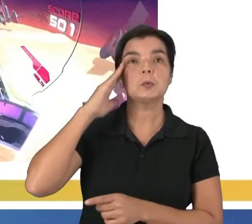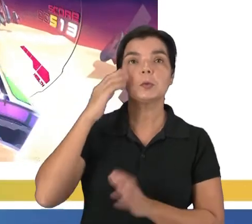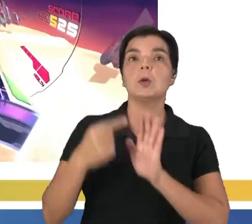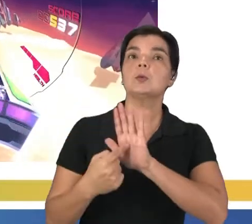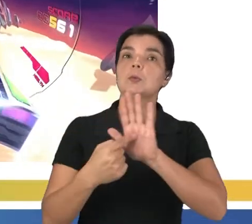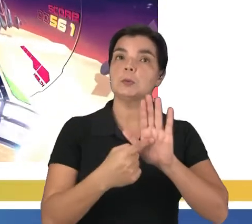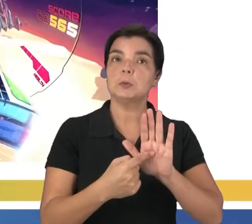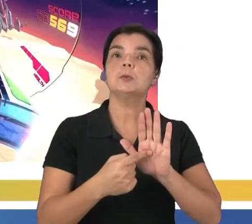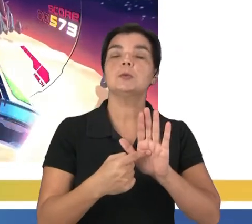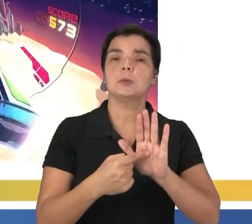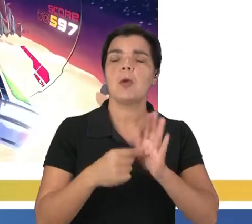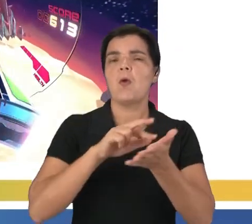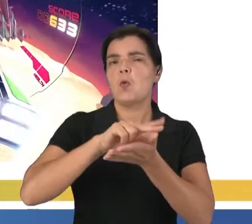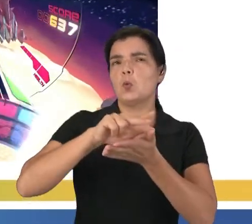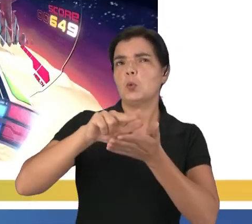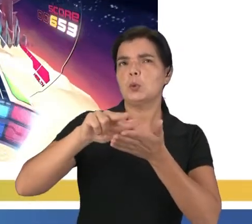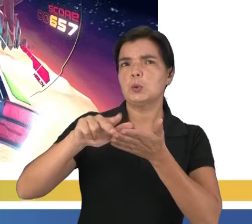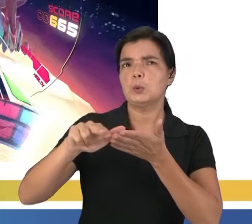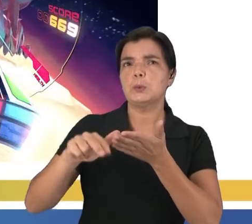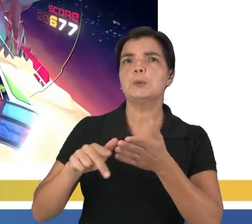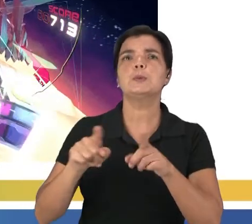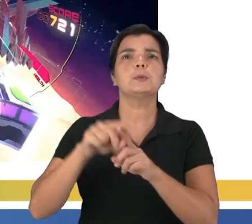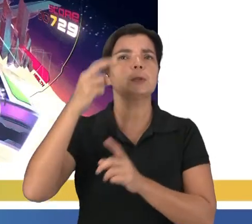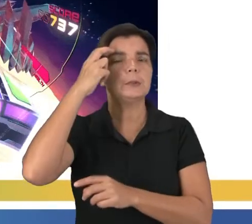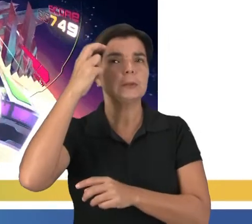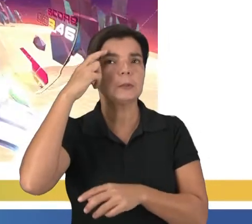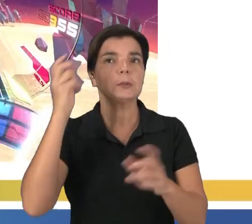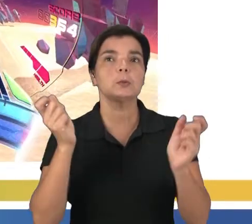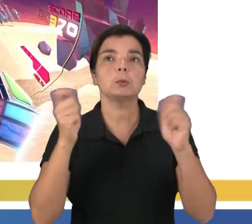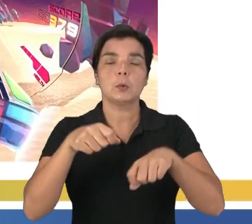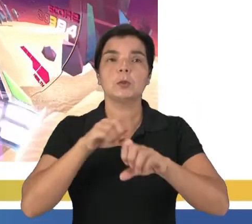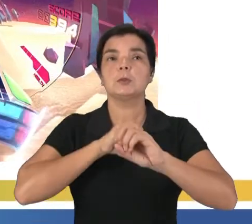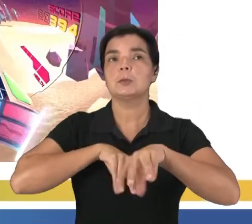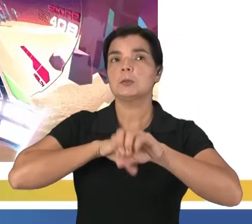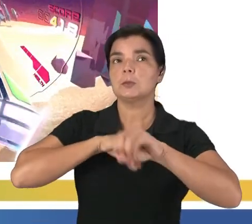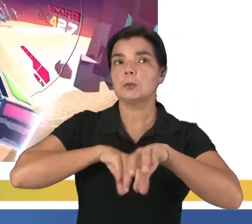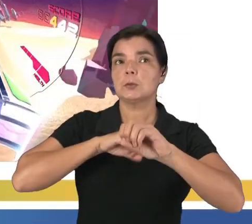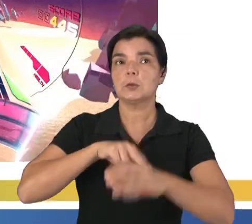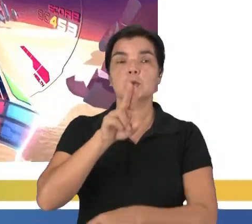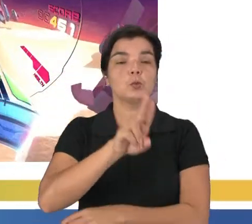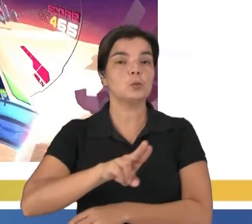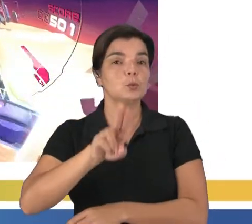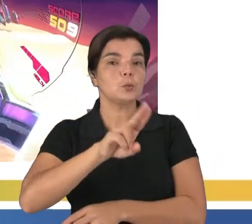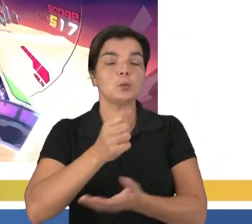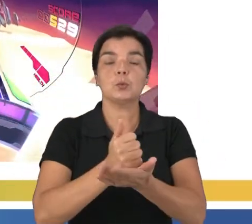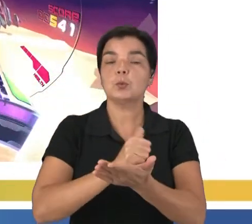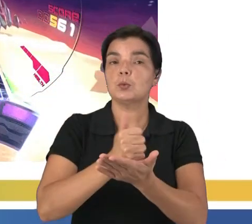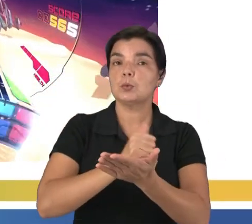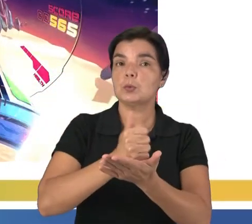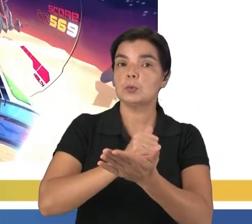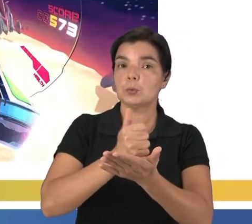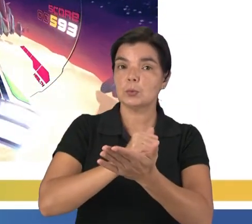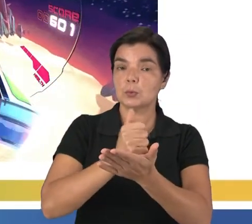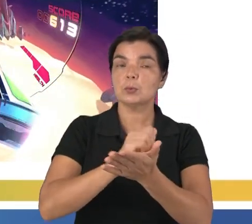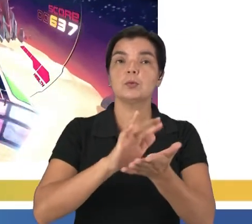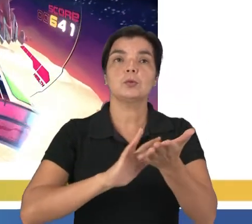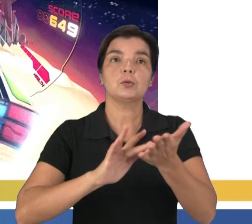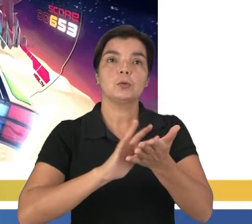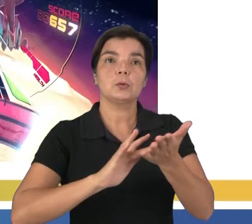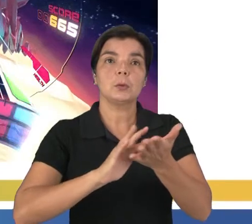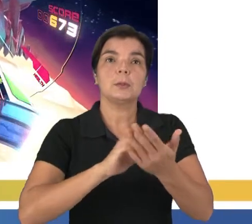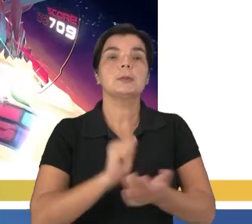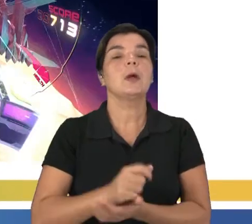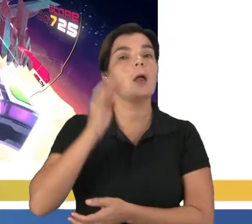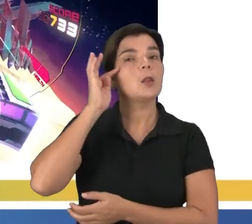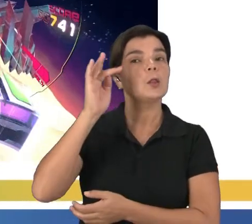dessa compreensão, identificar o exercício das múltiplas inteligências nas possibilidades educativas de uso de